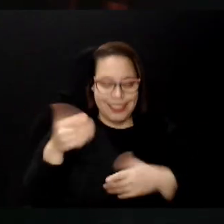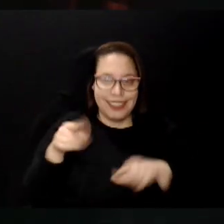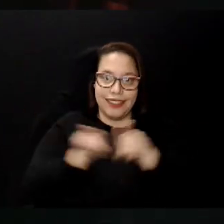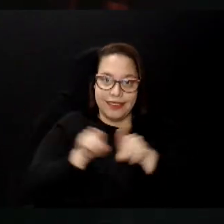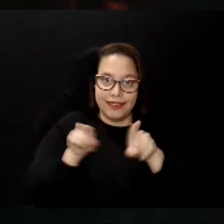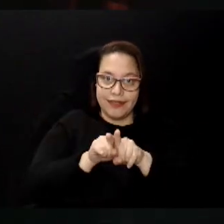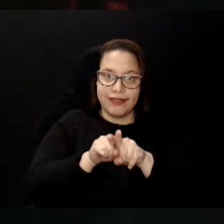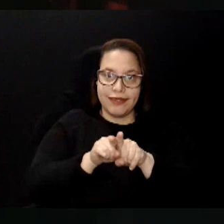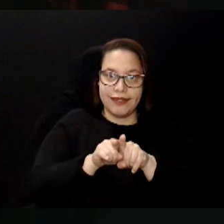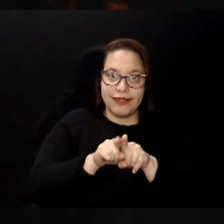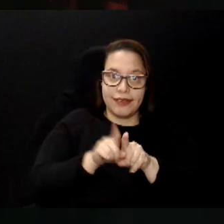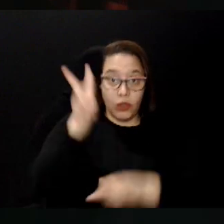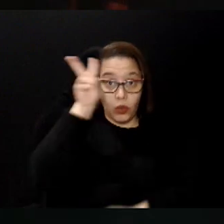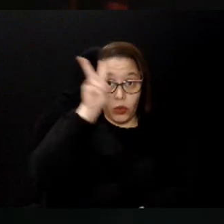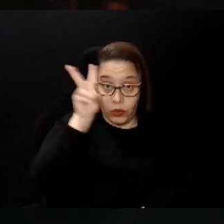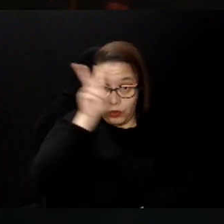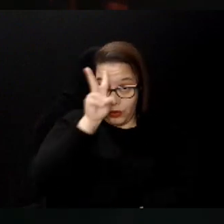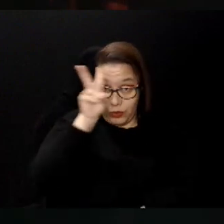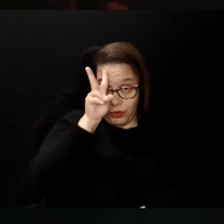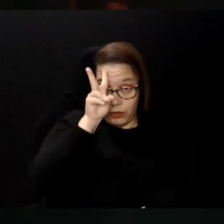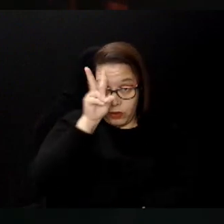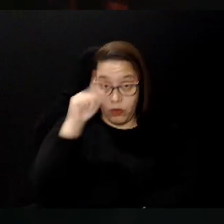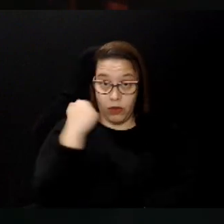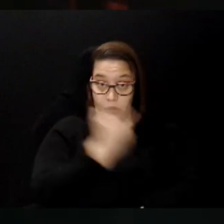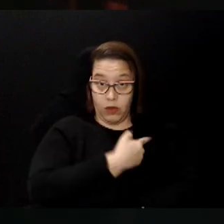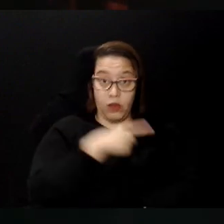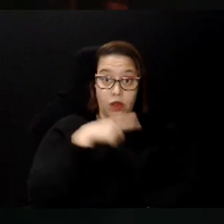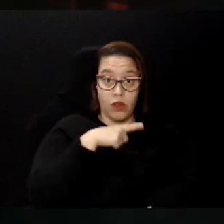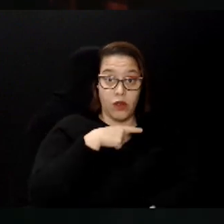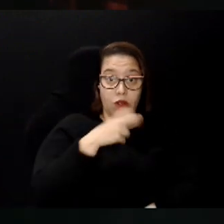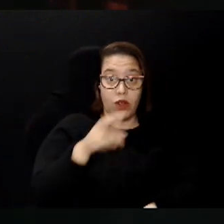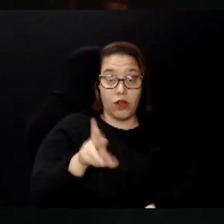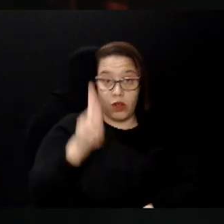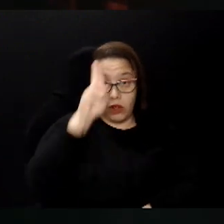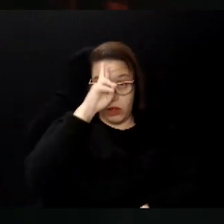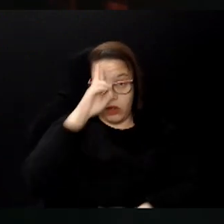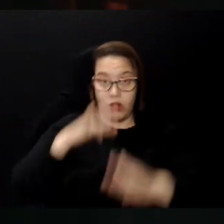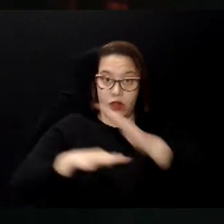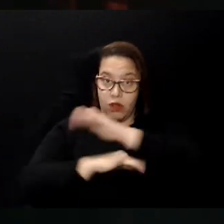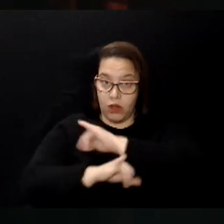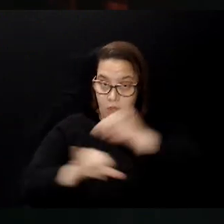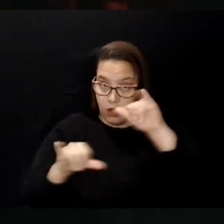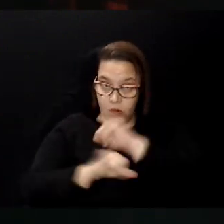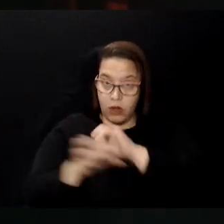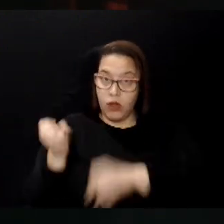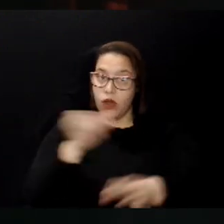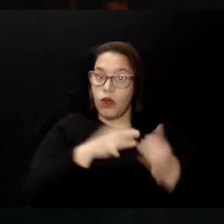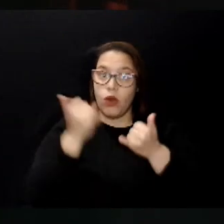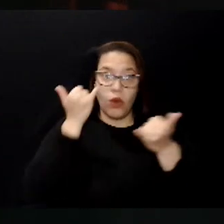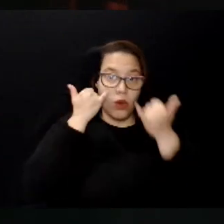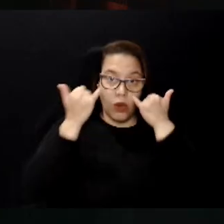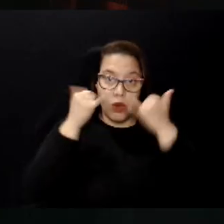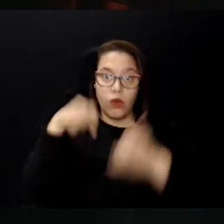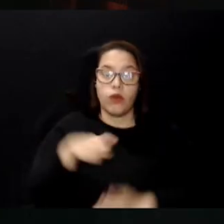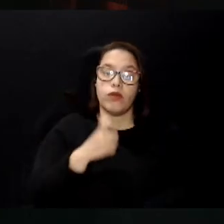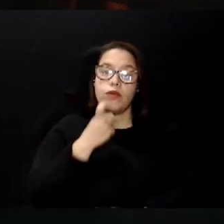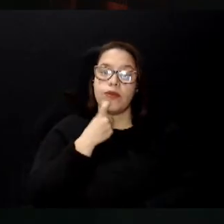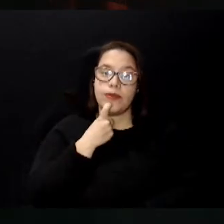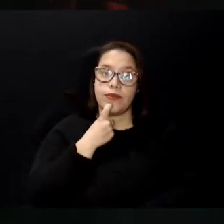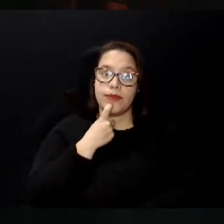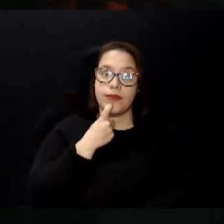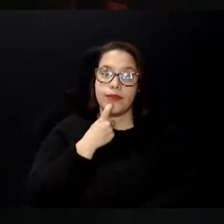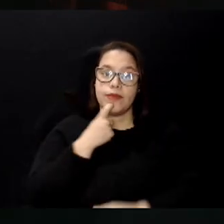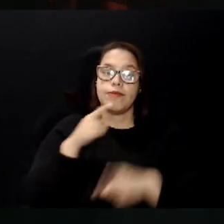lembrando que nós temos ao meio-dia a Câmara Notícia, atualizando as informações aqui de Campinas e também